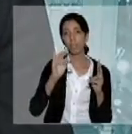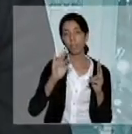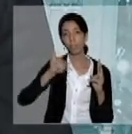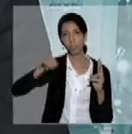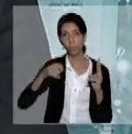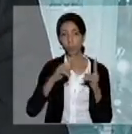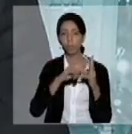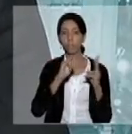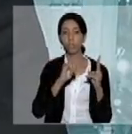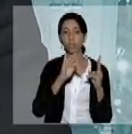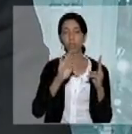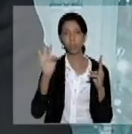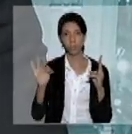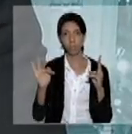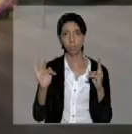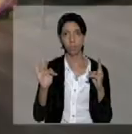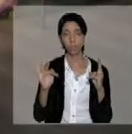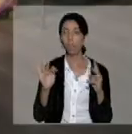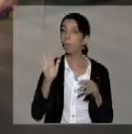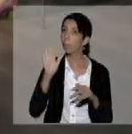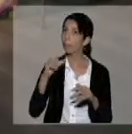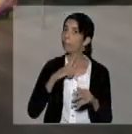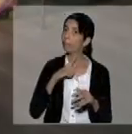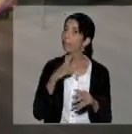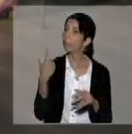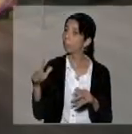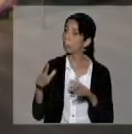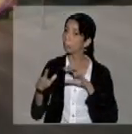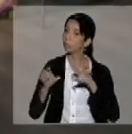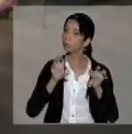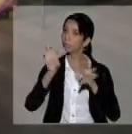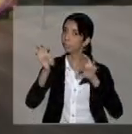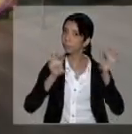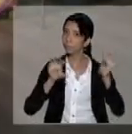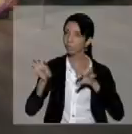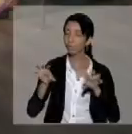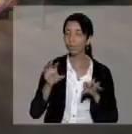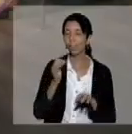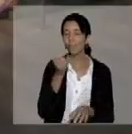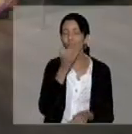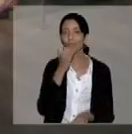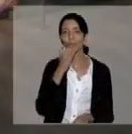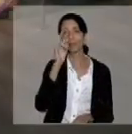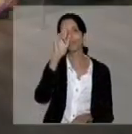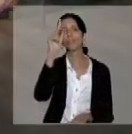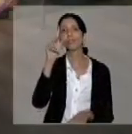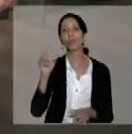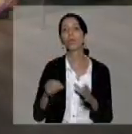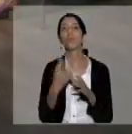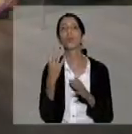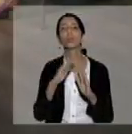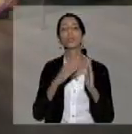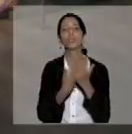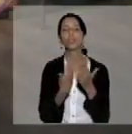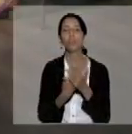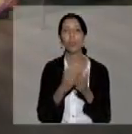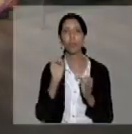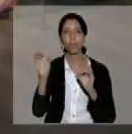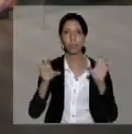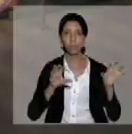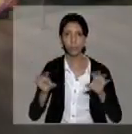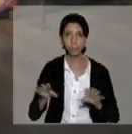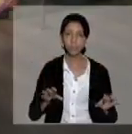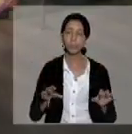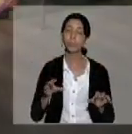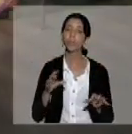do Rio de Janeiro e o Instituto Federal Fluminense. Sim. Que aí tem os campos. Paracambi é um. Sim, desculpa, eu quis dizer quantas unidades Isso. que a